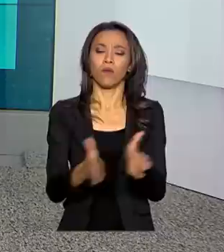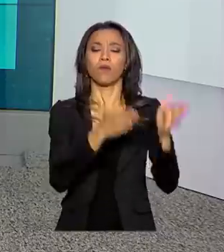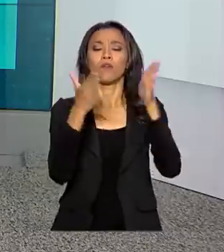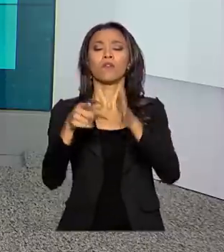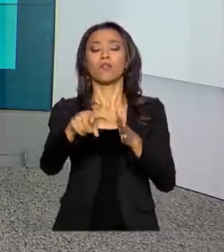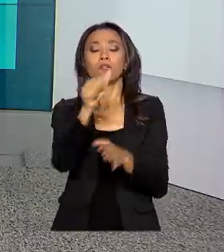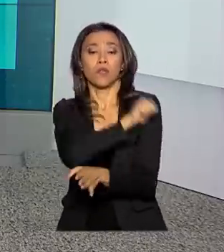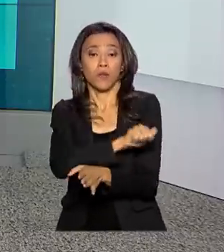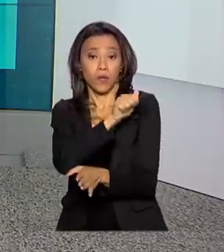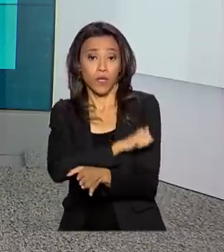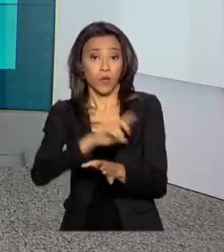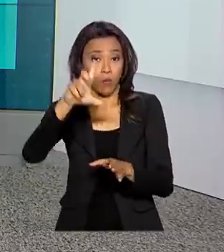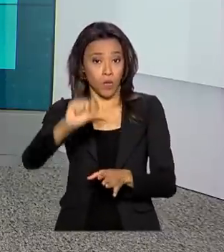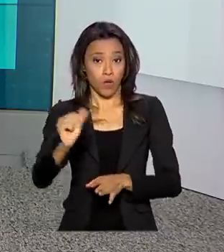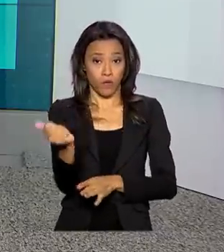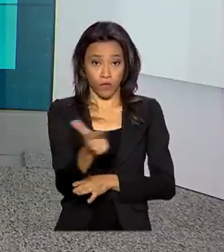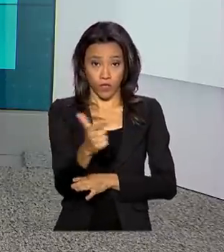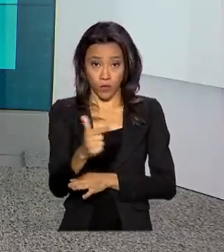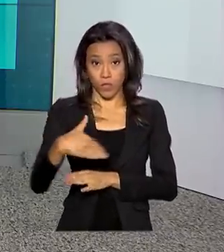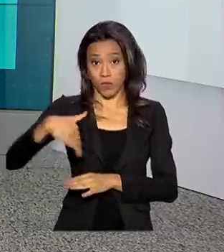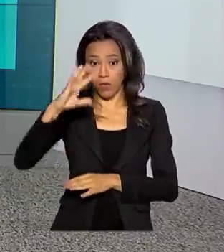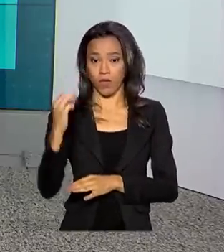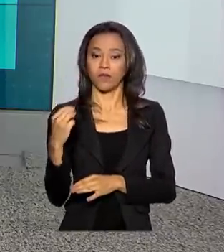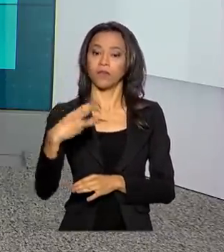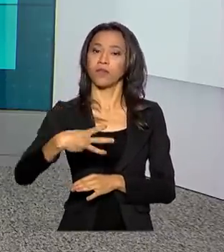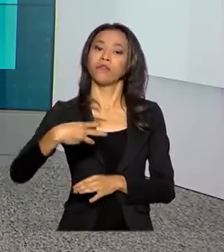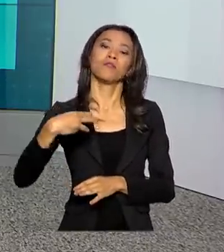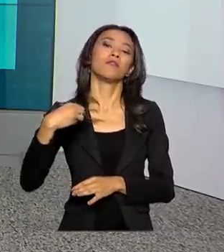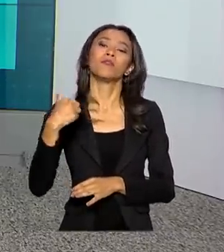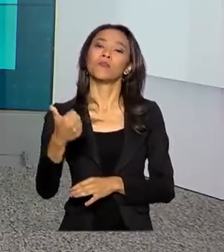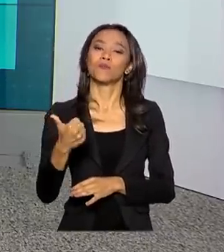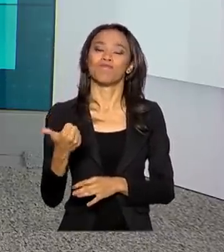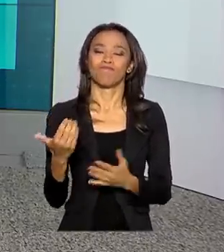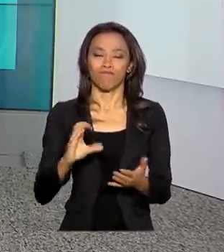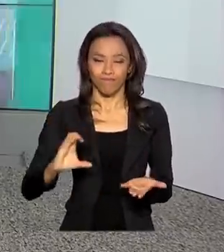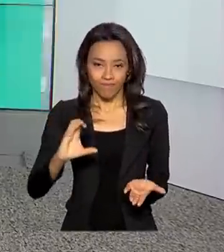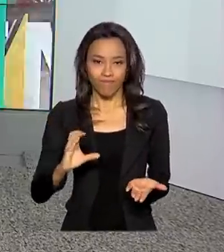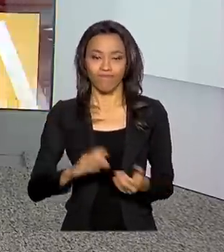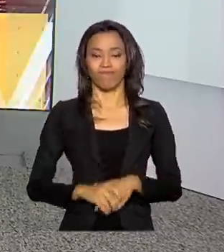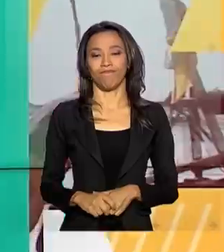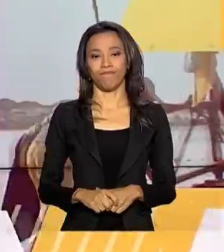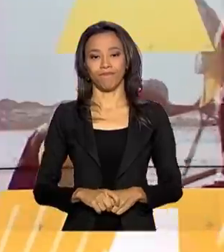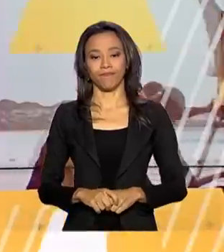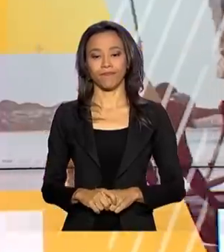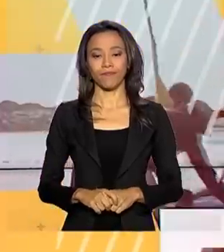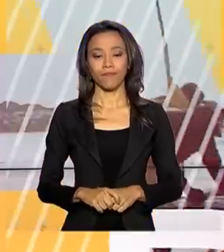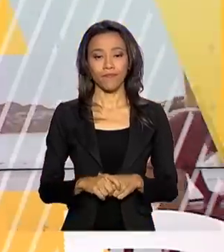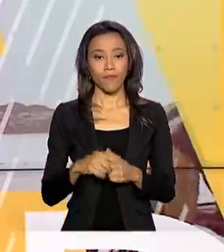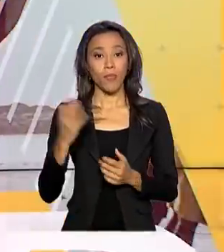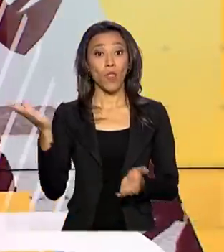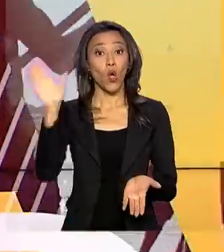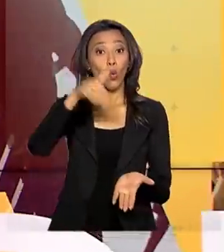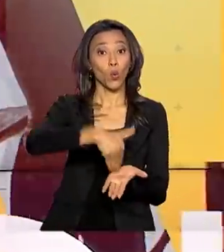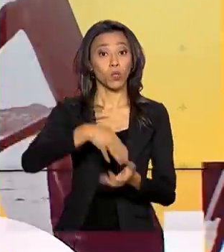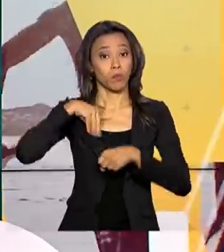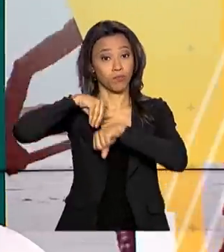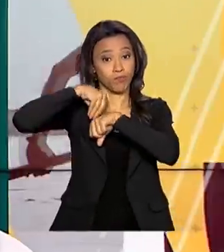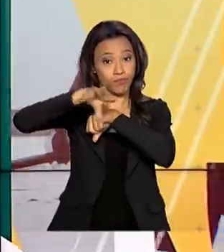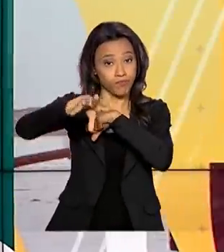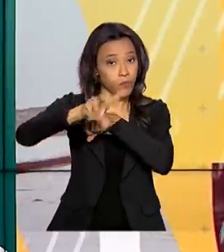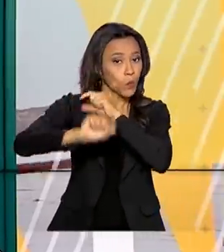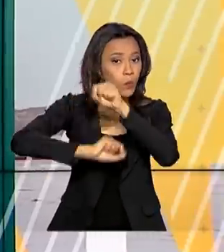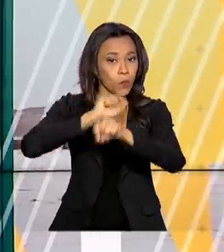janeiro mínima de 22 e máxima de 31 graus e uma última informação